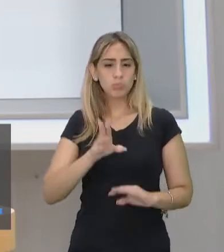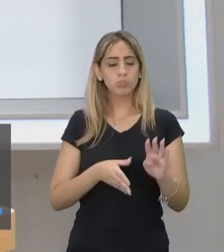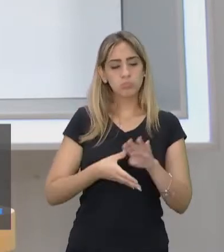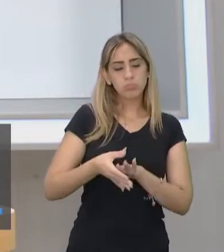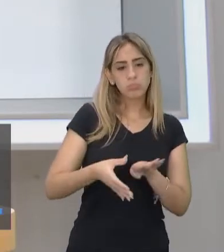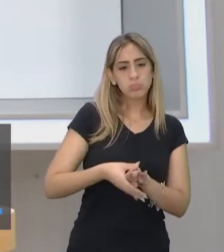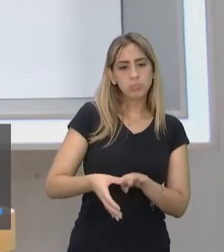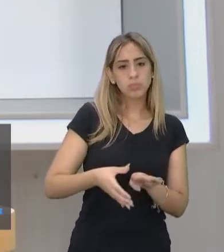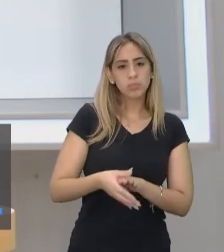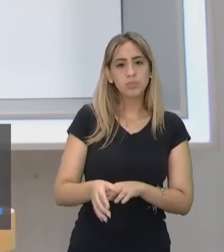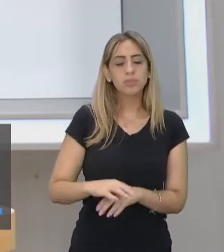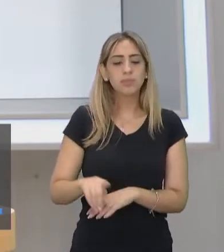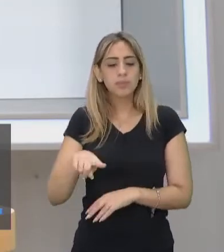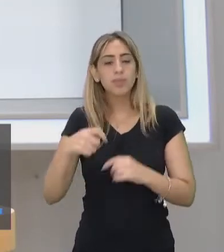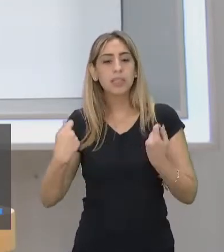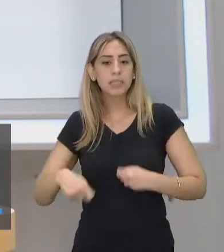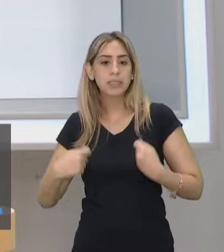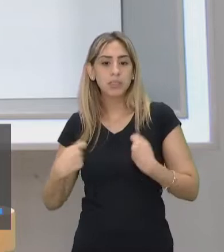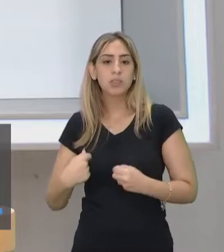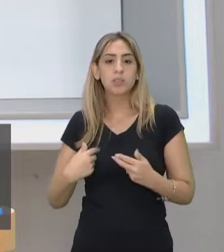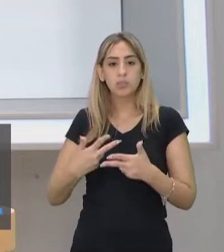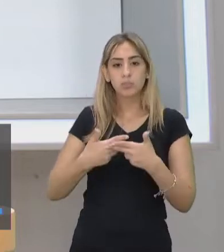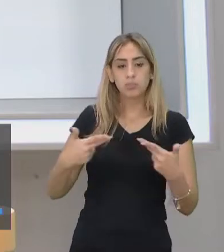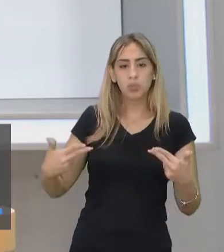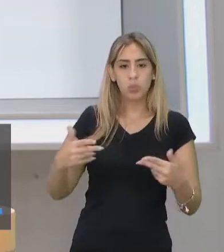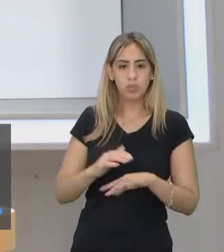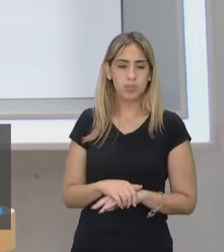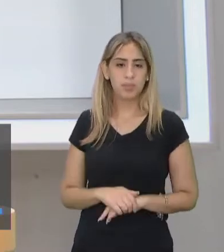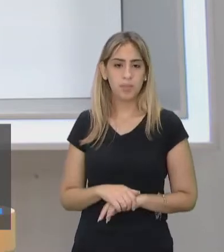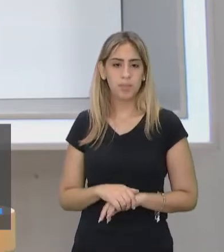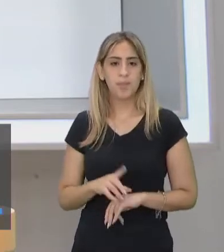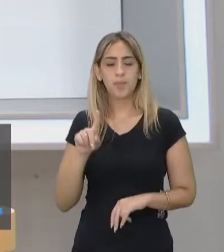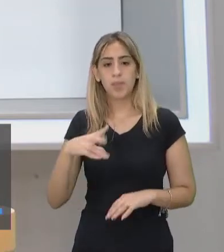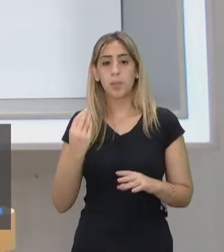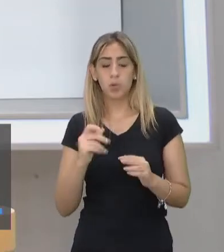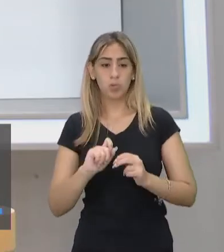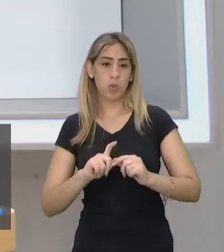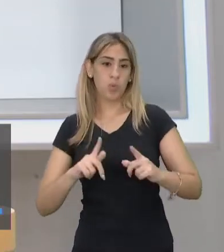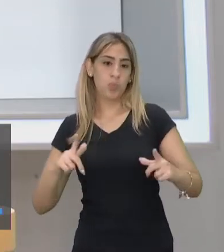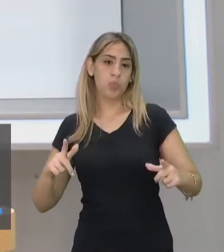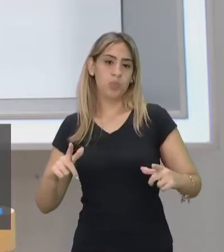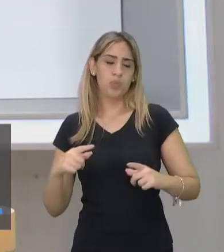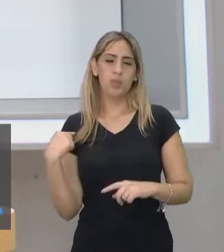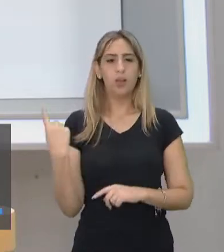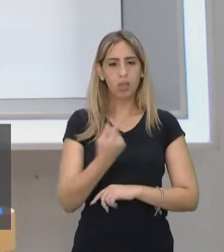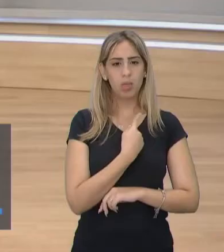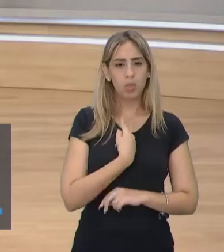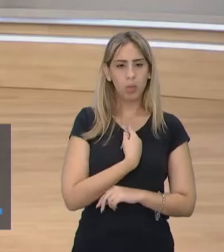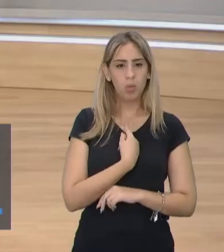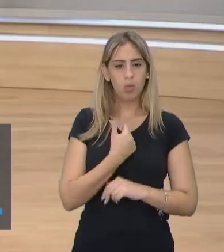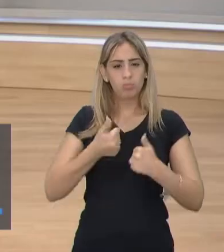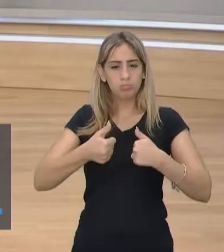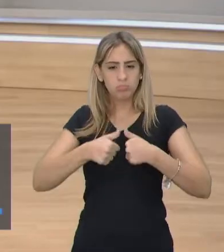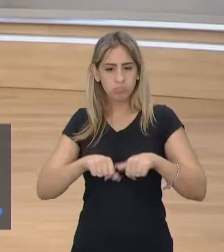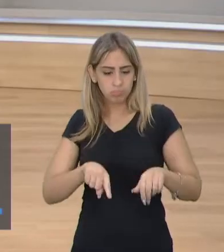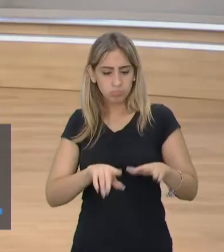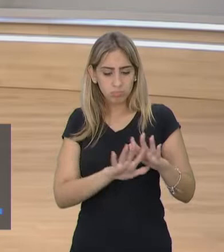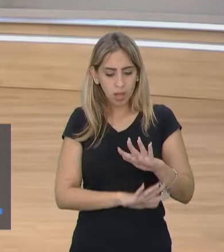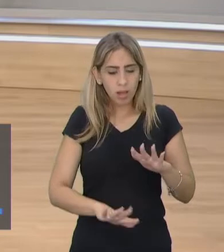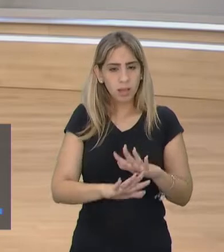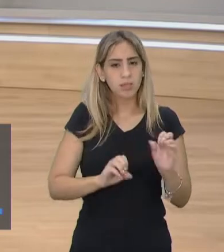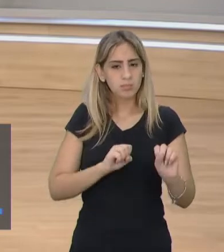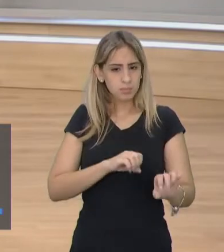auxiliar quando necessitam em algumas patologias. Então, assim, é muito amplo, né? Então, aqui, nós estamos na área da